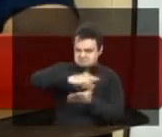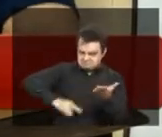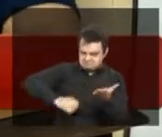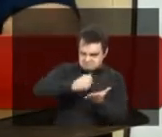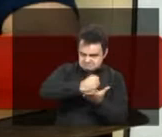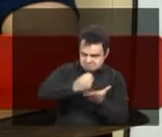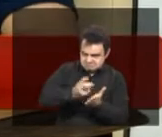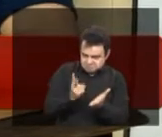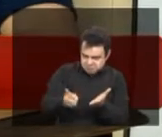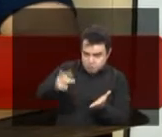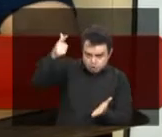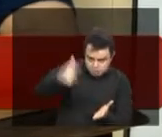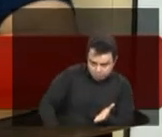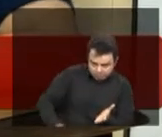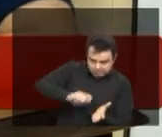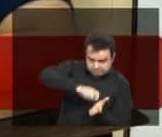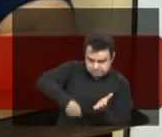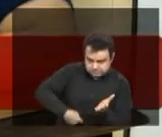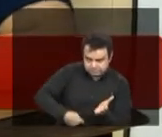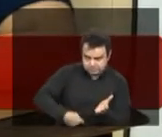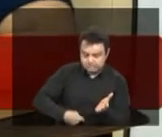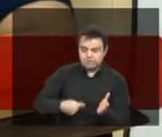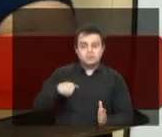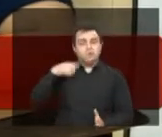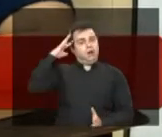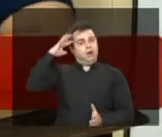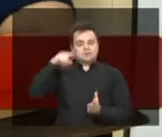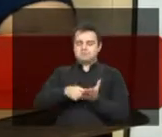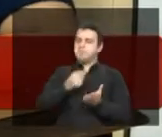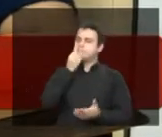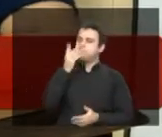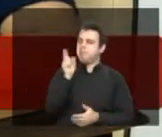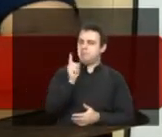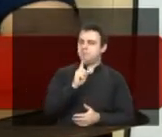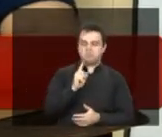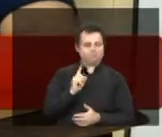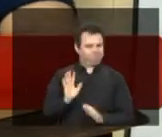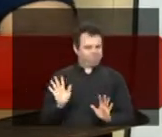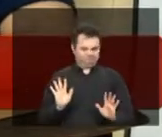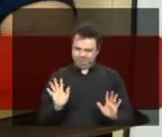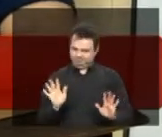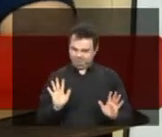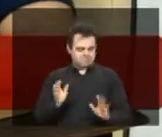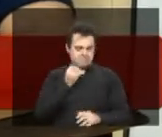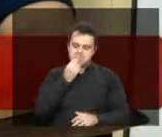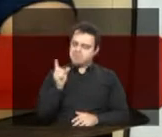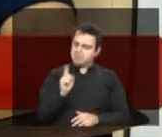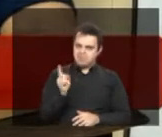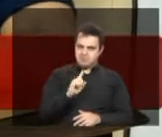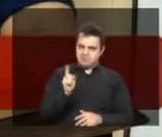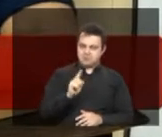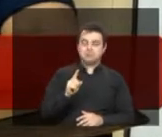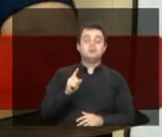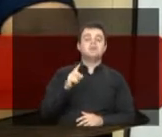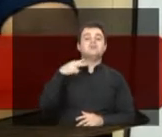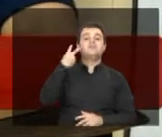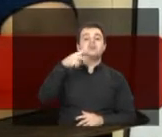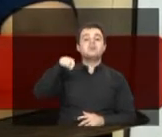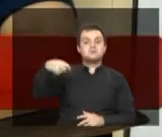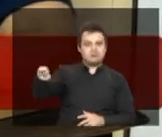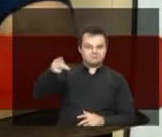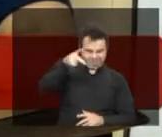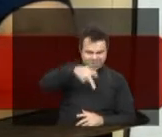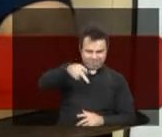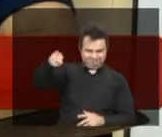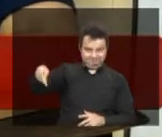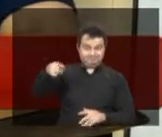no meu entender, eu falo que agora não seria o momento. Eu acho que até no máximo, que nem o doutor Renato Pupo,